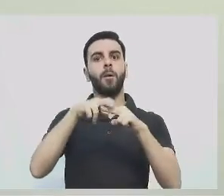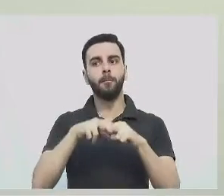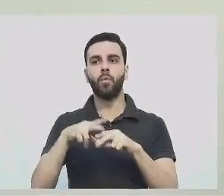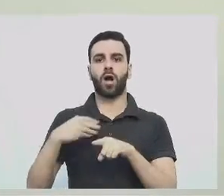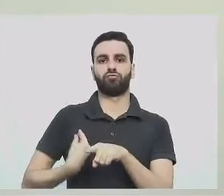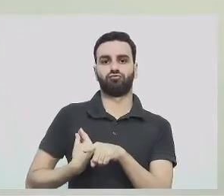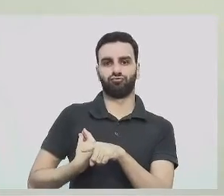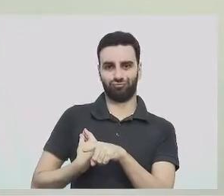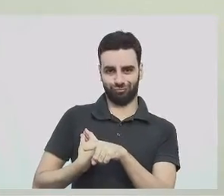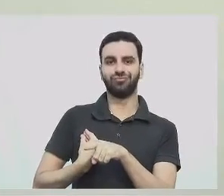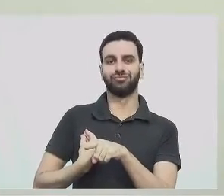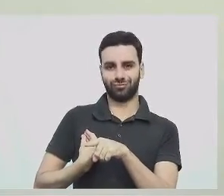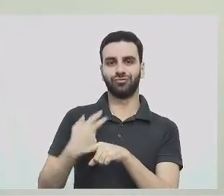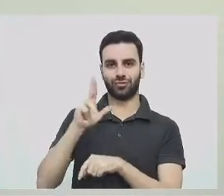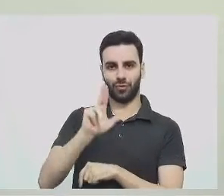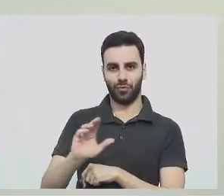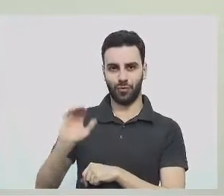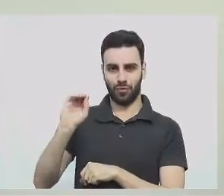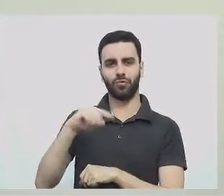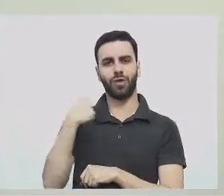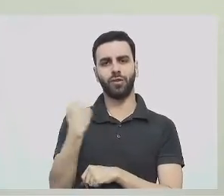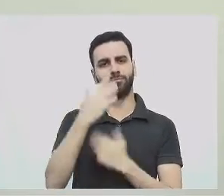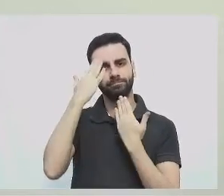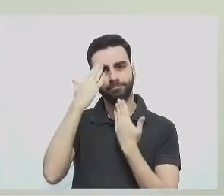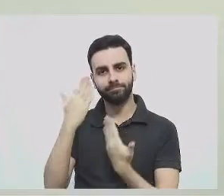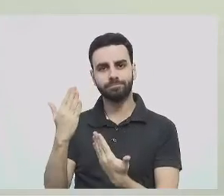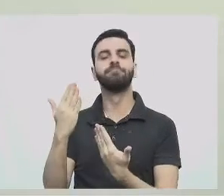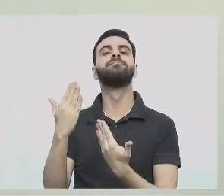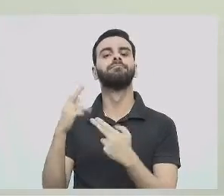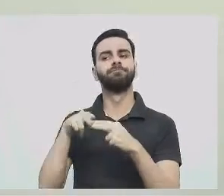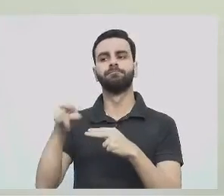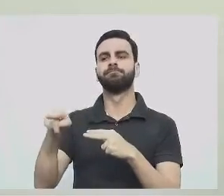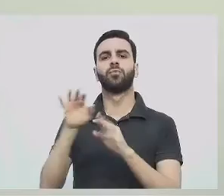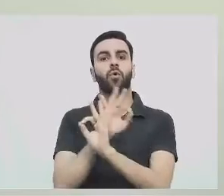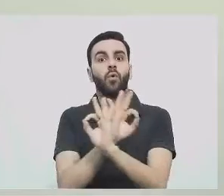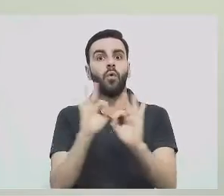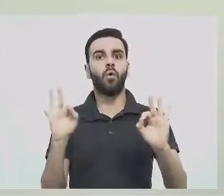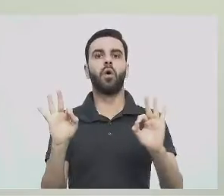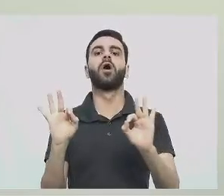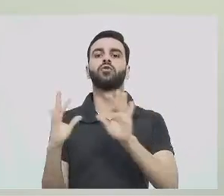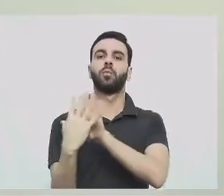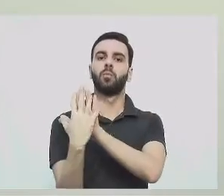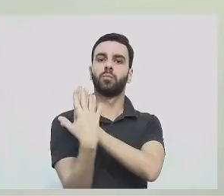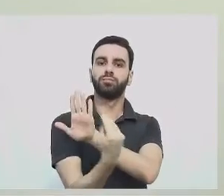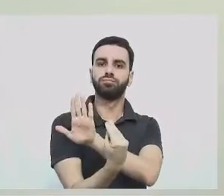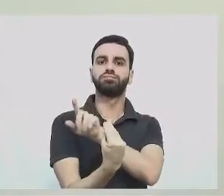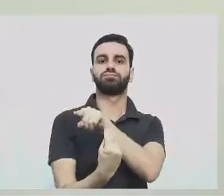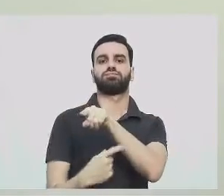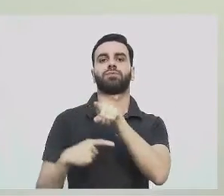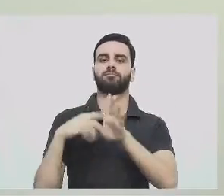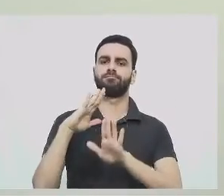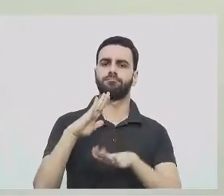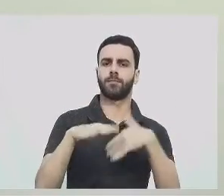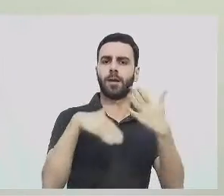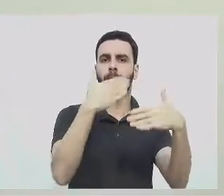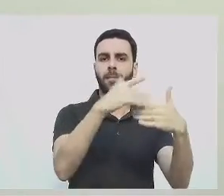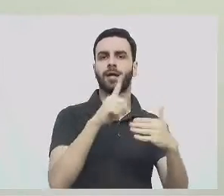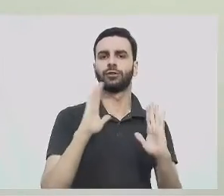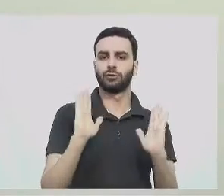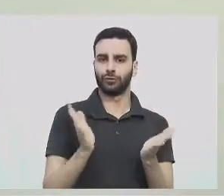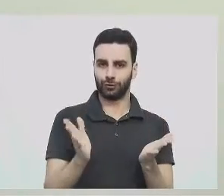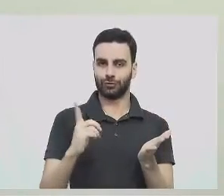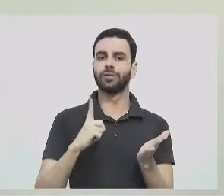dessa instituição. Somos gratos pela forma exemplar como a Uni Viçosa vem se portando no